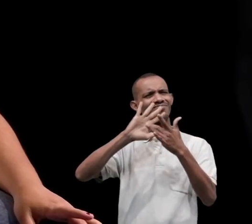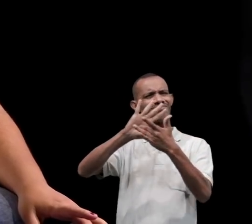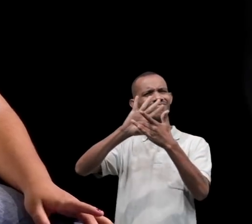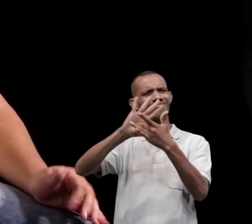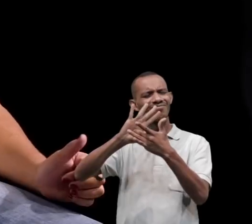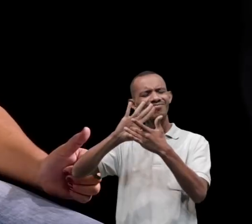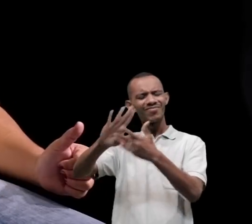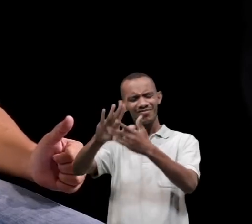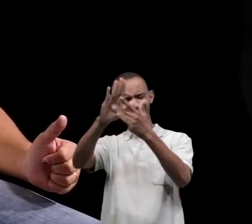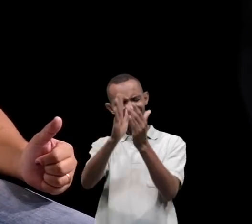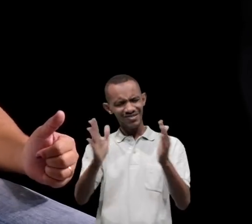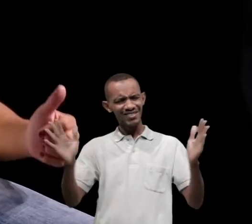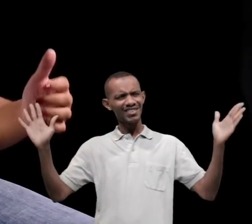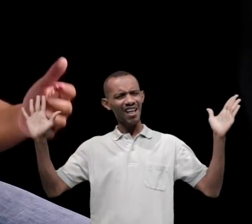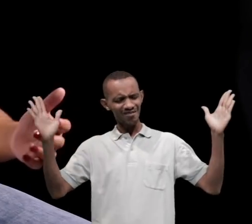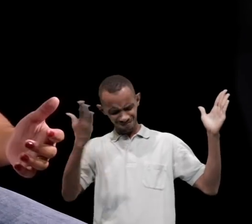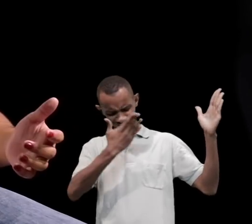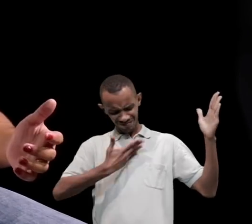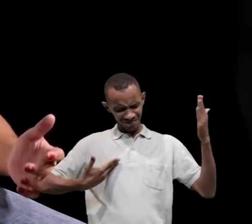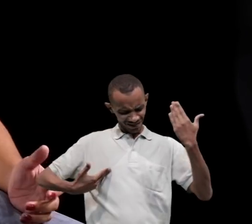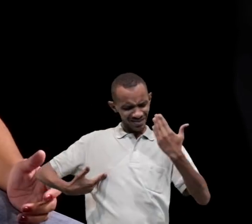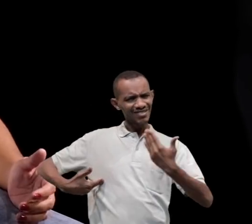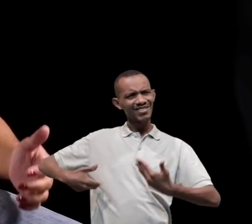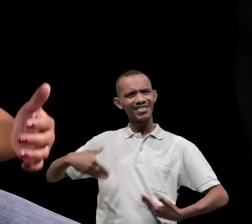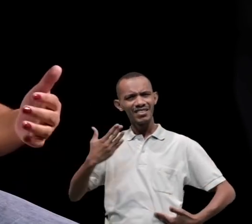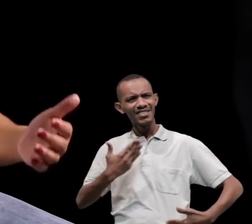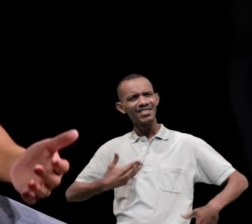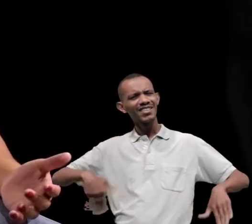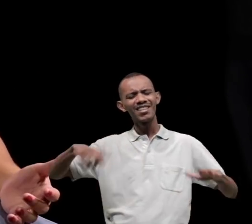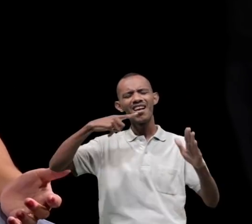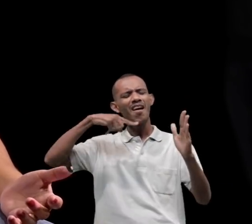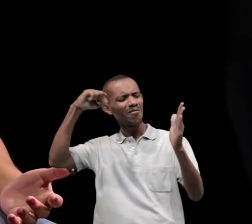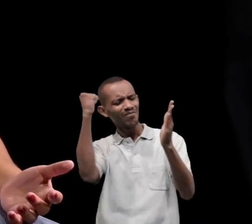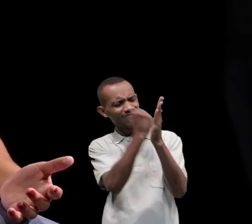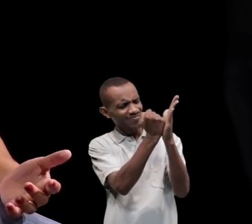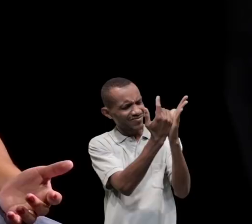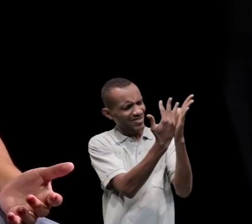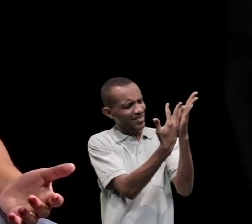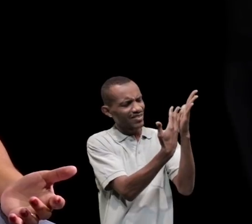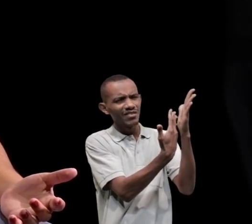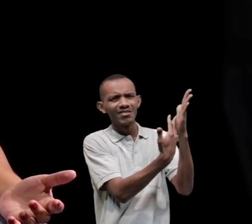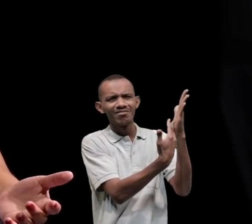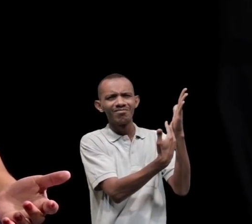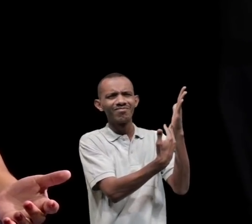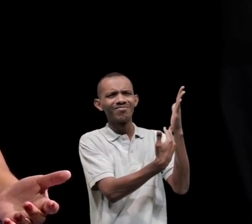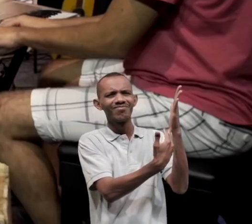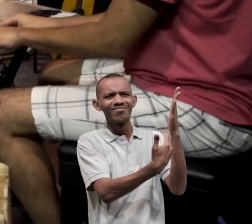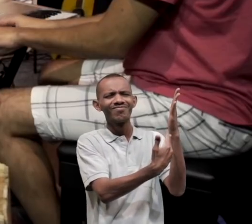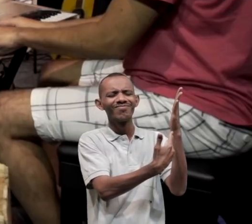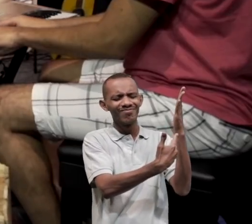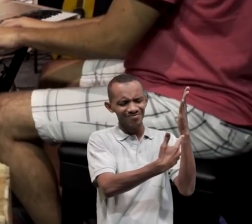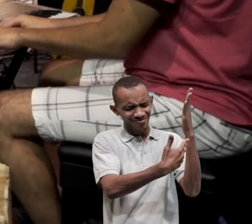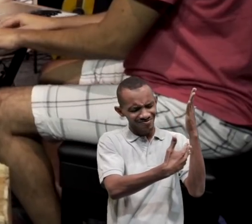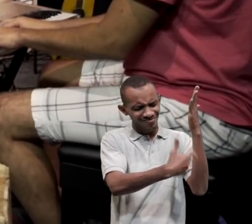Salvador, seu corpo lá na cruz, seu sangue derramou,